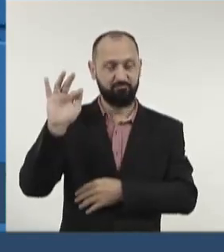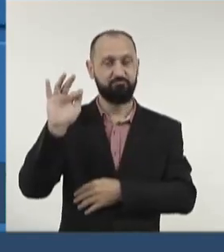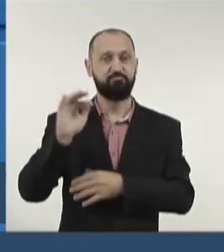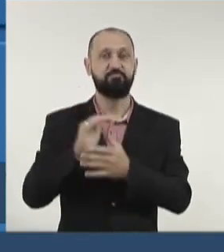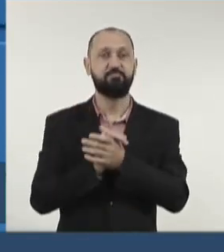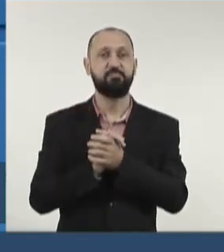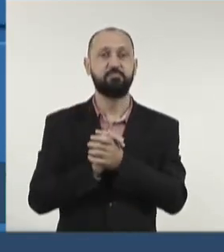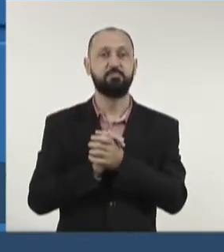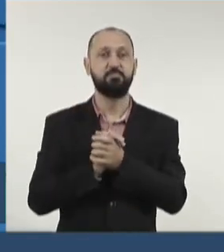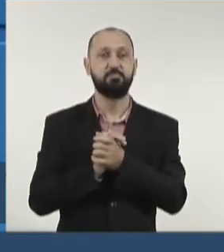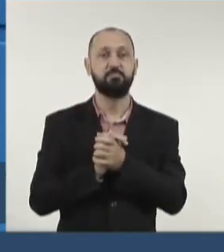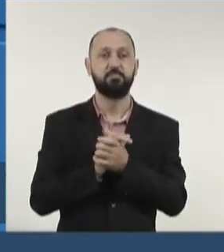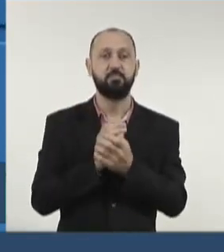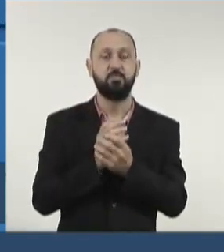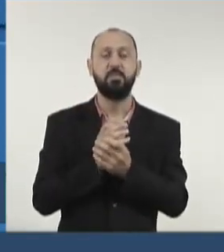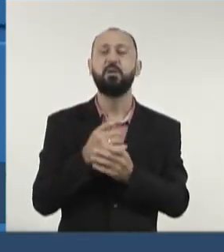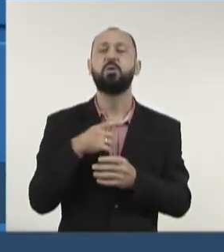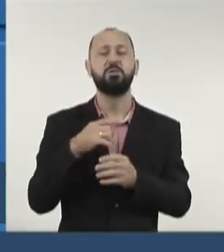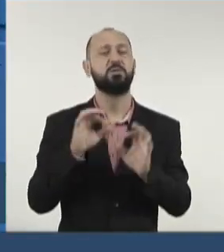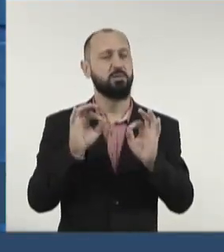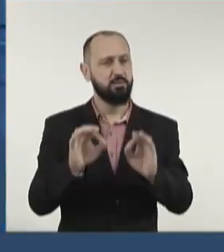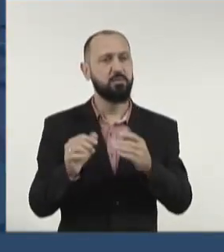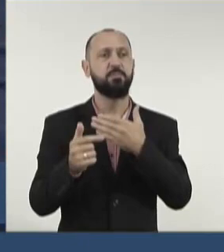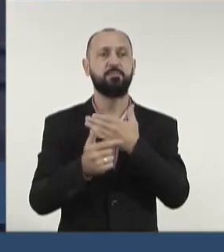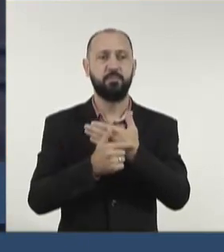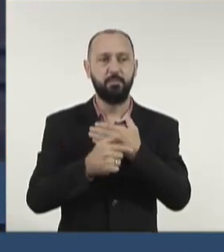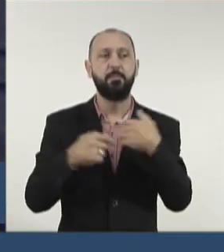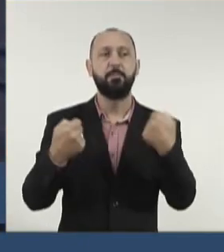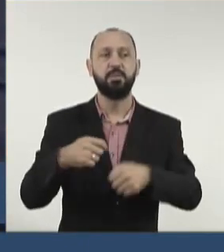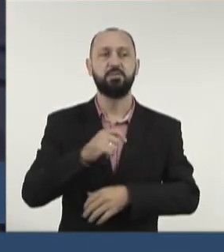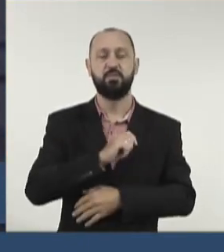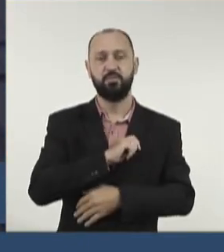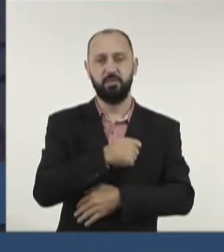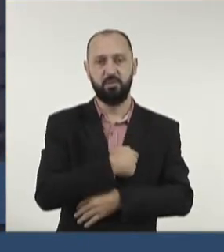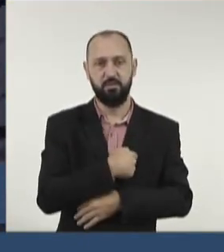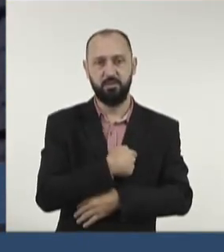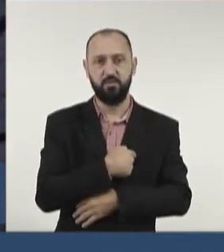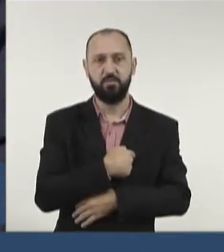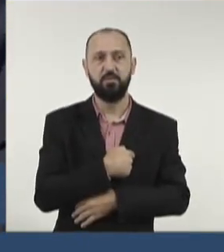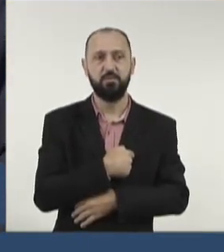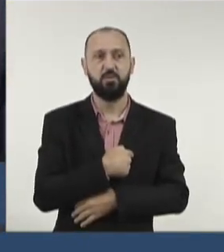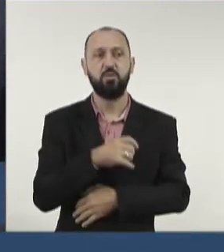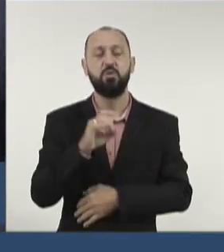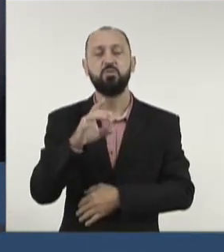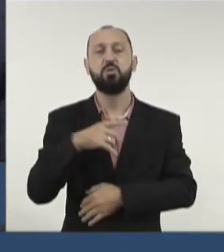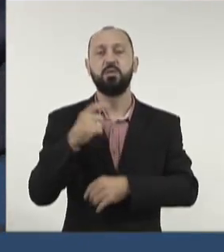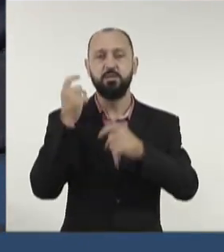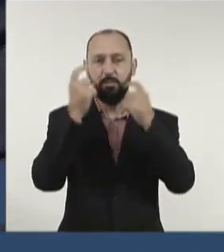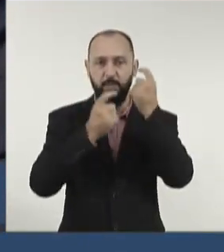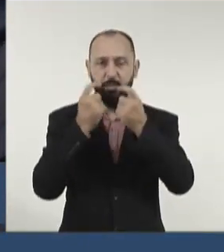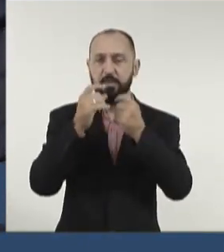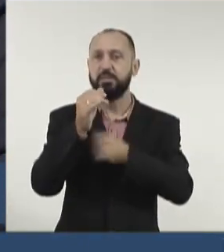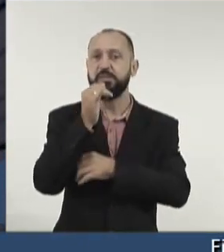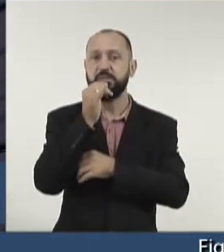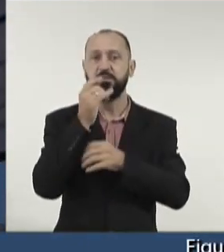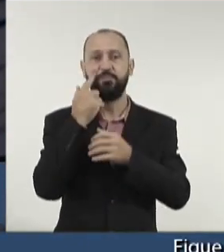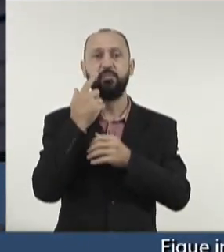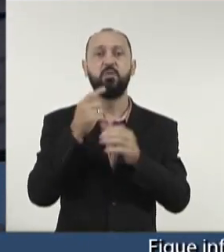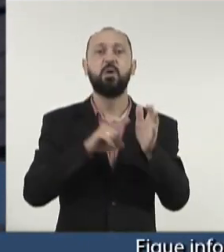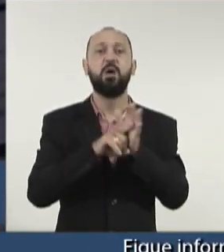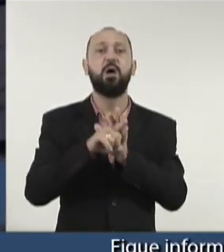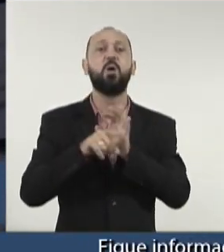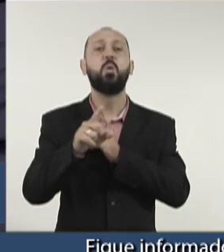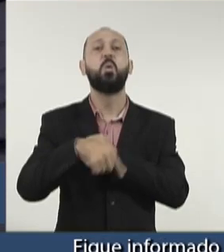Então, eu acho que Vossa Excelência está no seu papel, tem que fiscalizar mesmo, só eu tenho essa preocupação. Por exemplo, foi